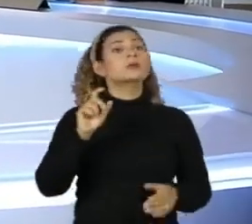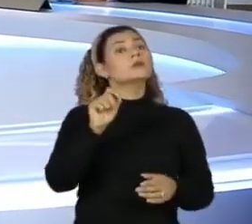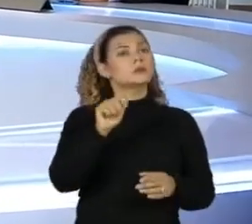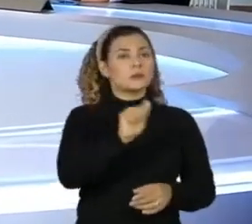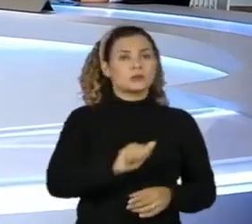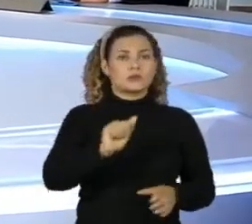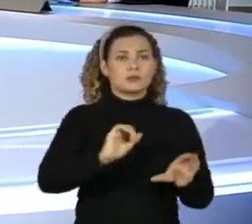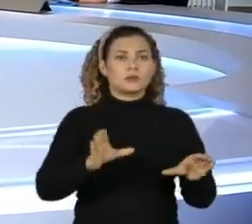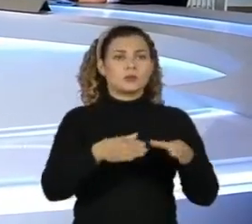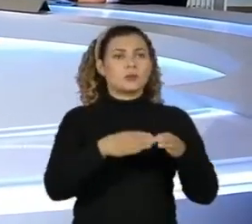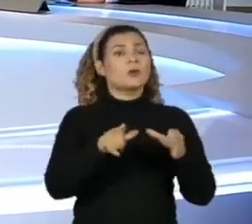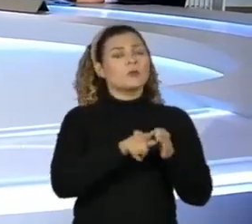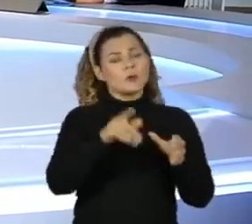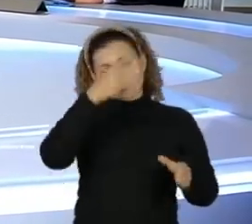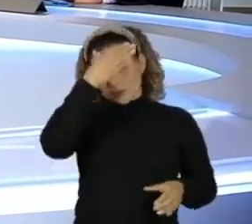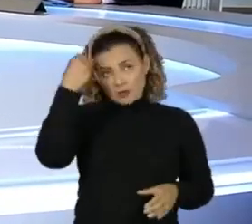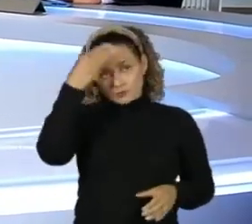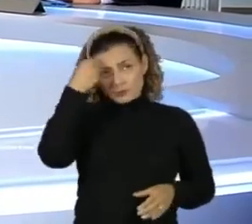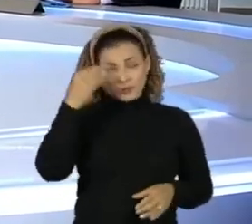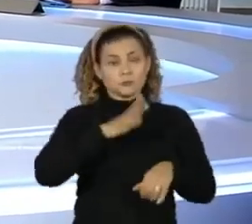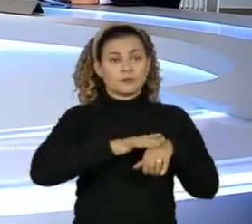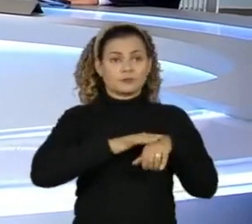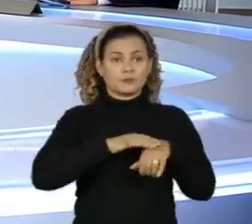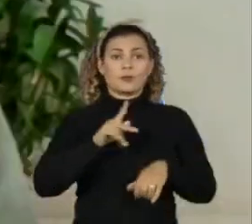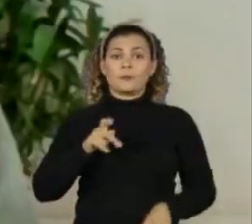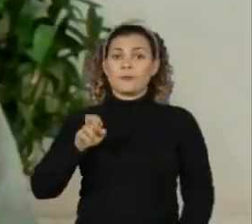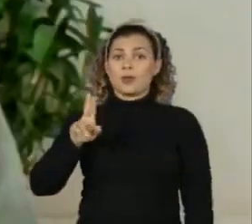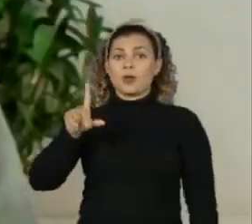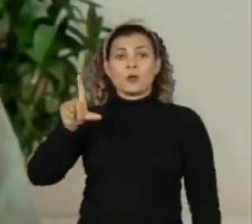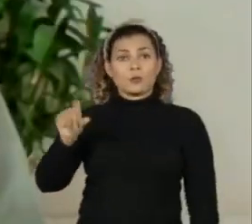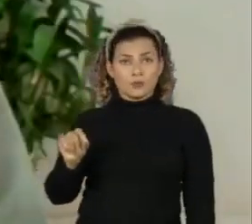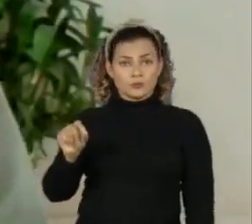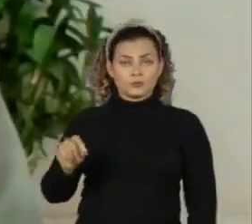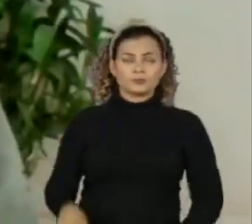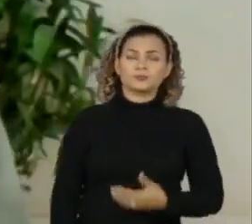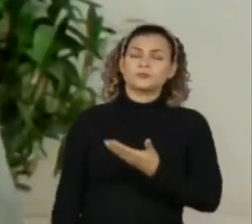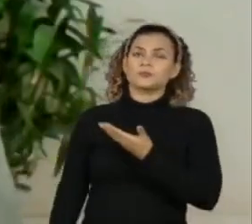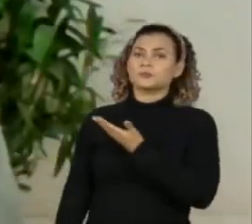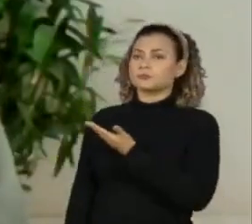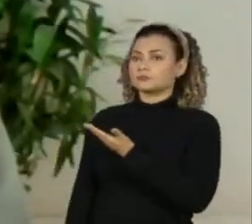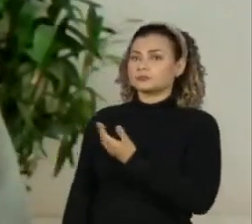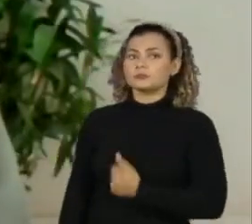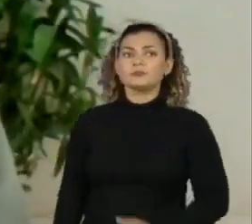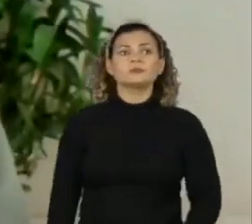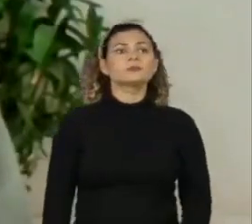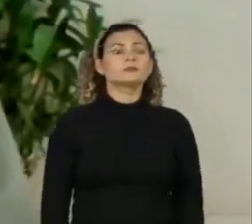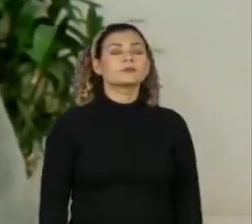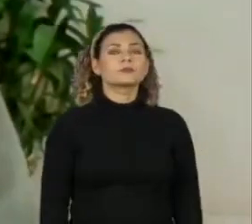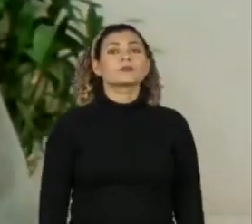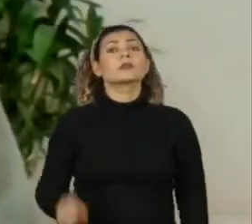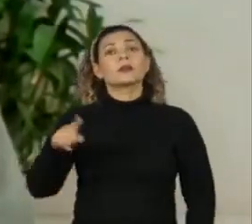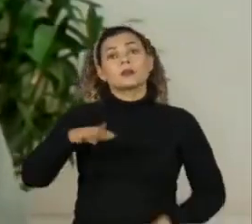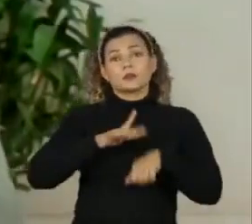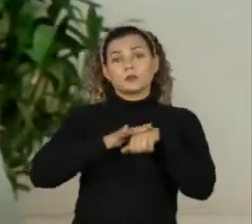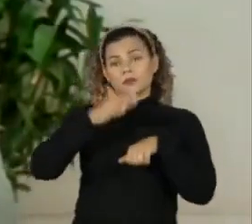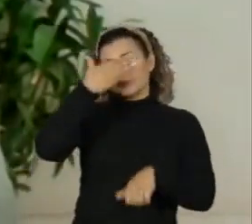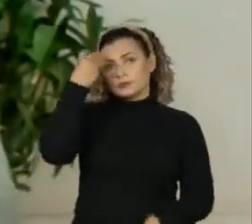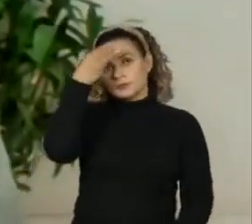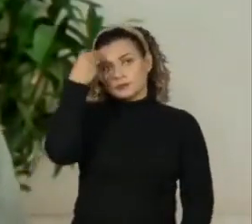de Pesquisa sobre o Alzheimer, Paulo Caramelli. Então, a doença de Alzheimer é a principal doença